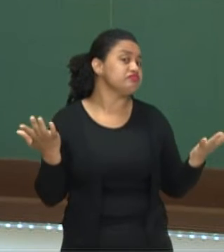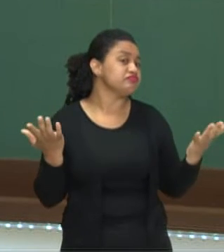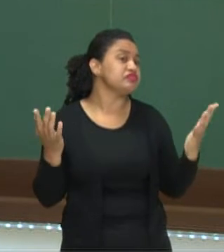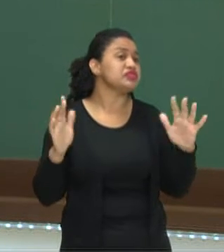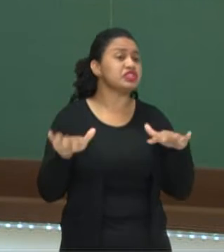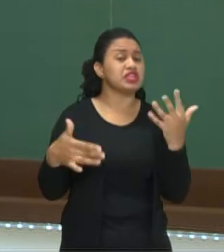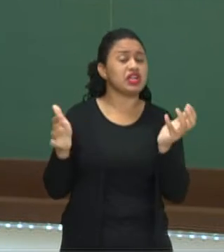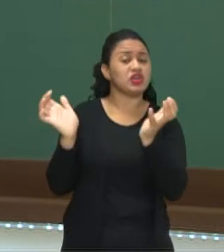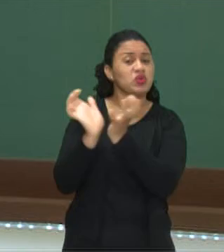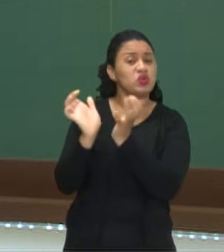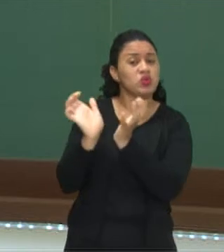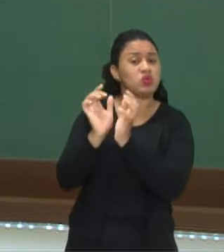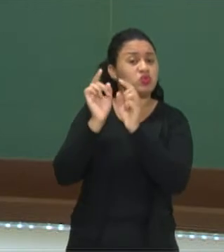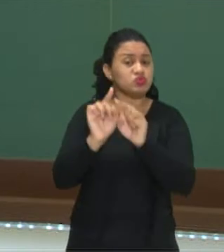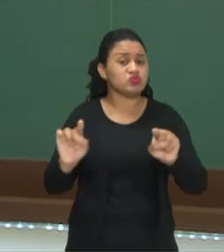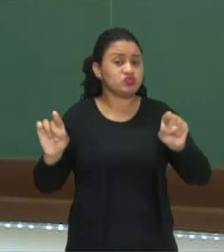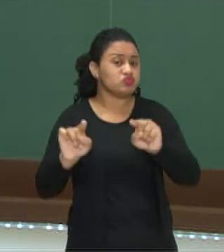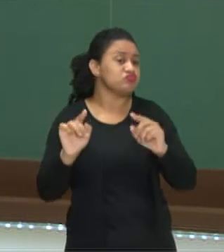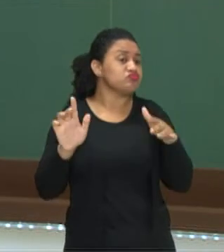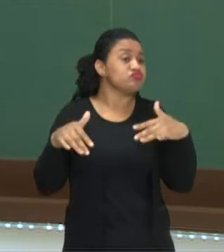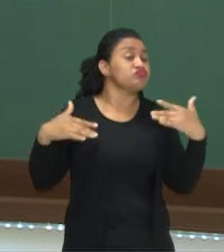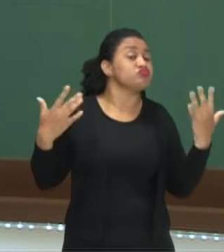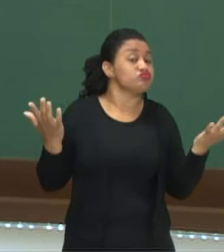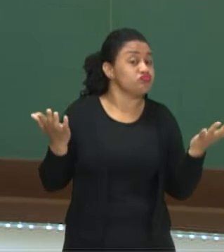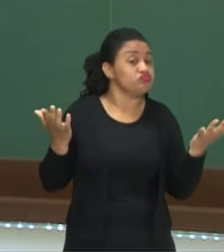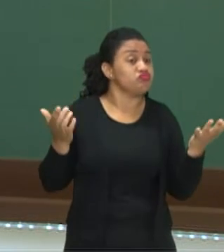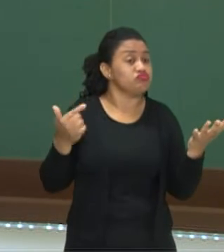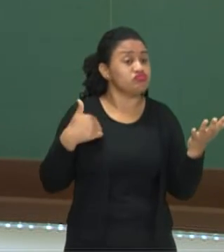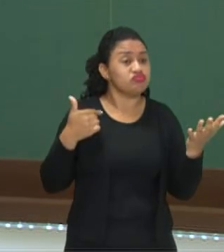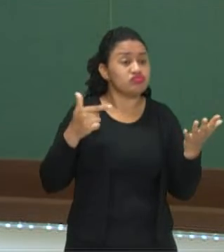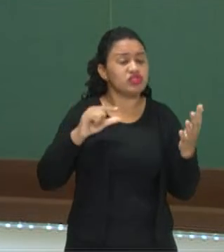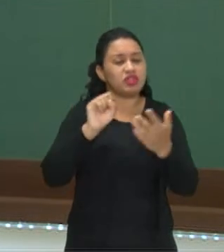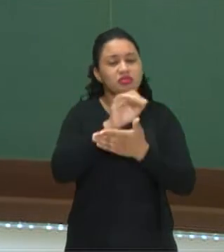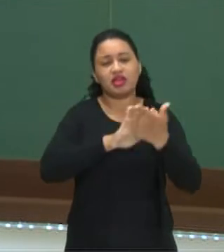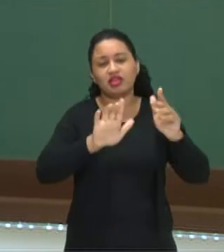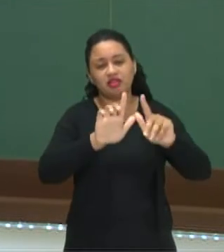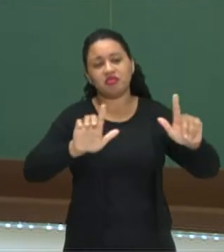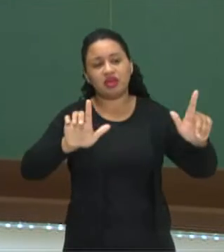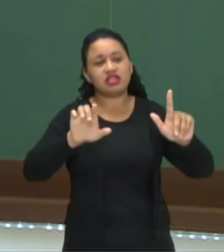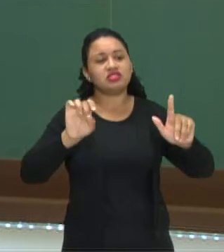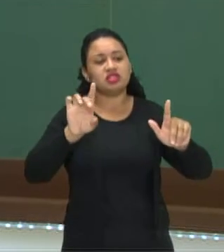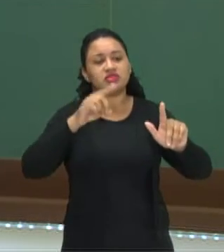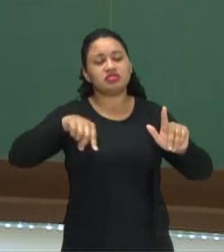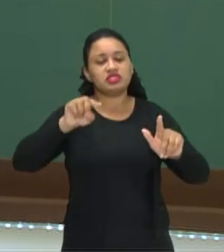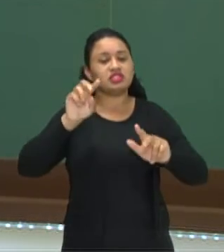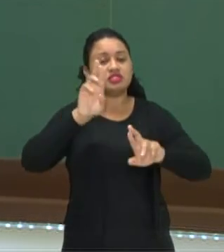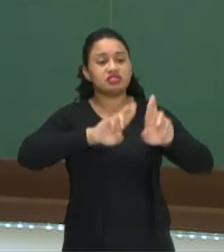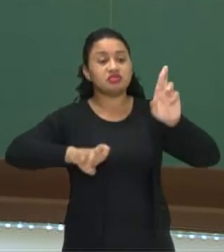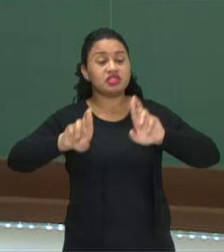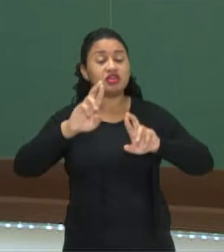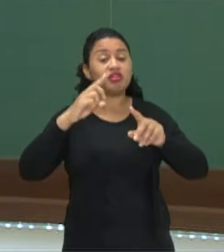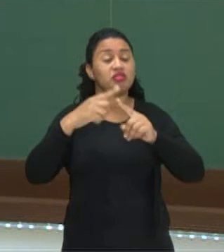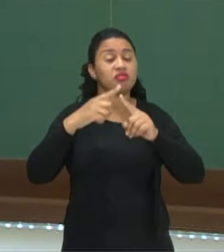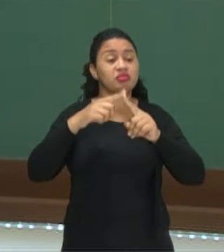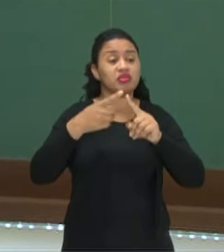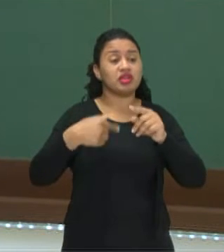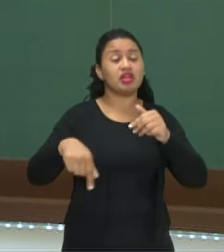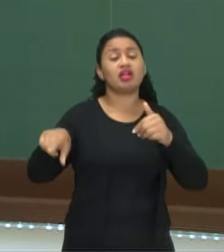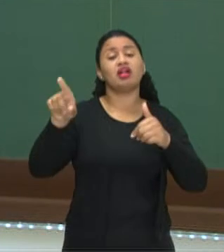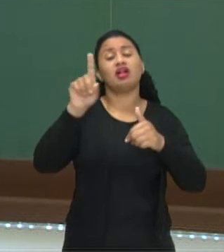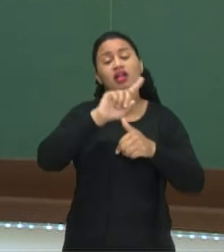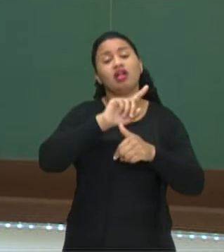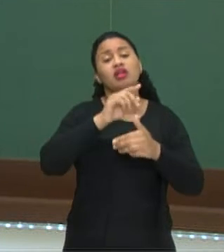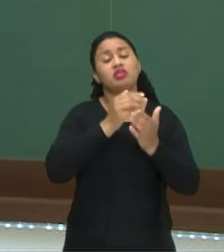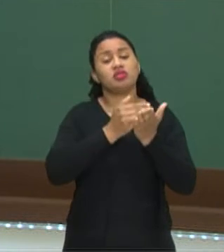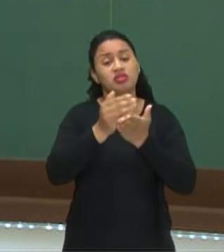são um grupo musical? Então, a teacher pegou uma imagem aqui só para vocês observarem, porque na primeira imagem